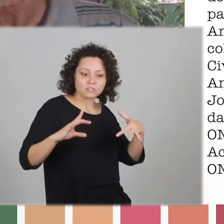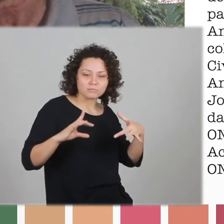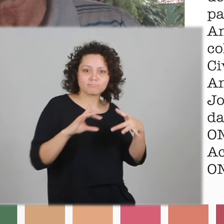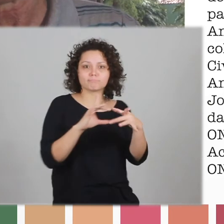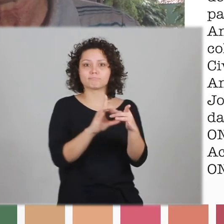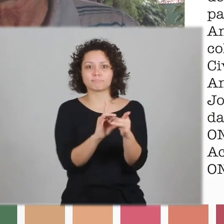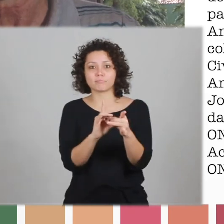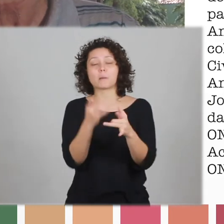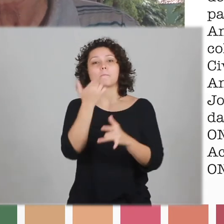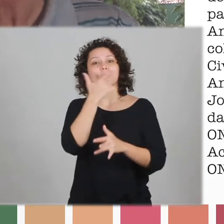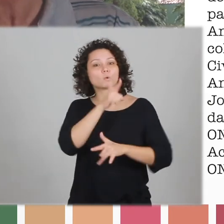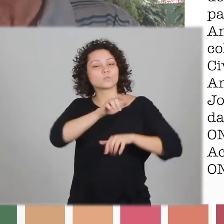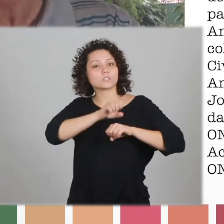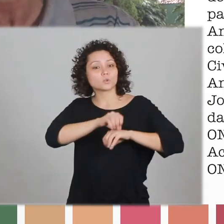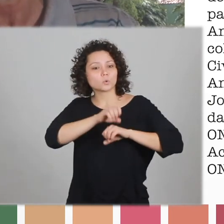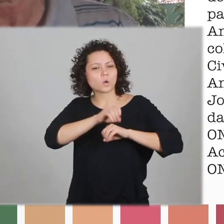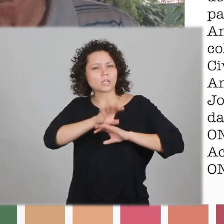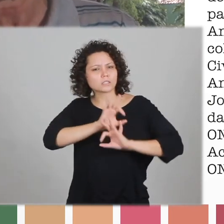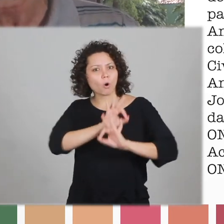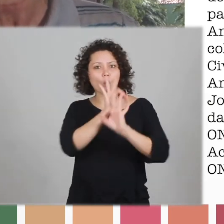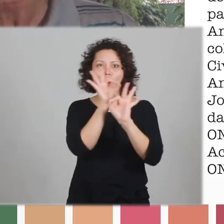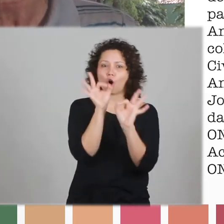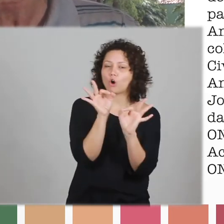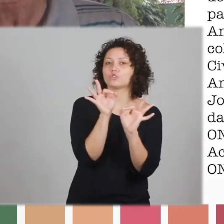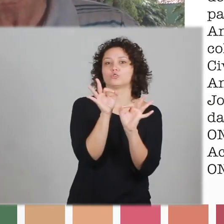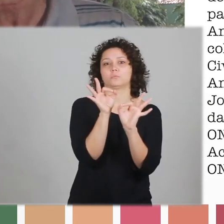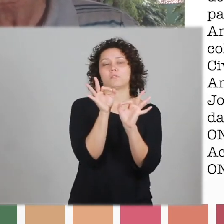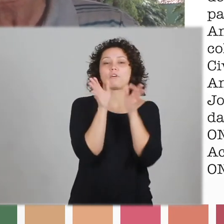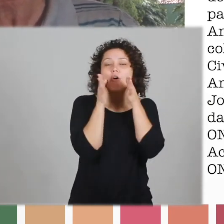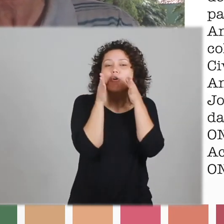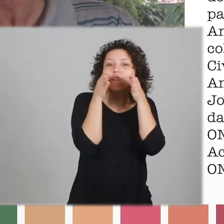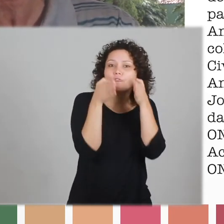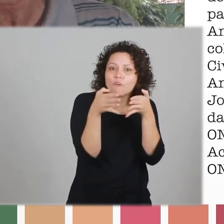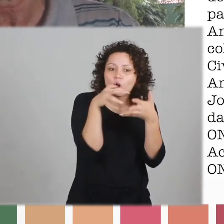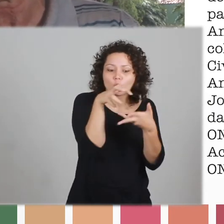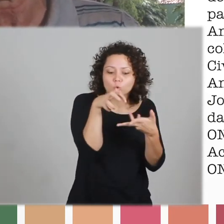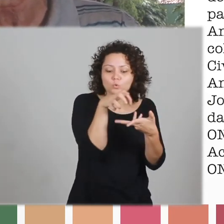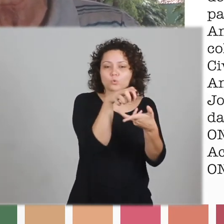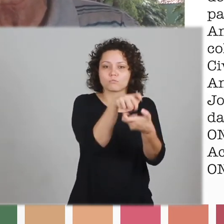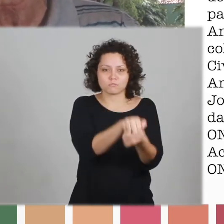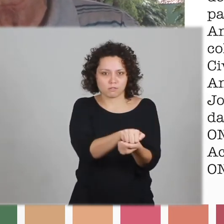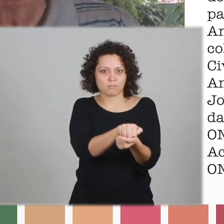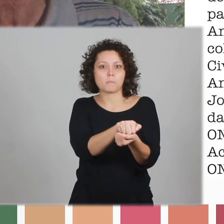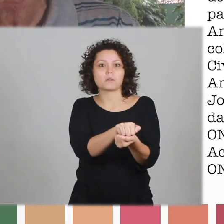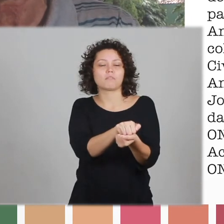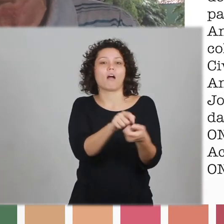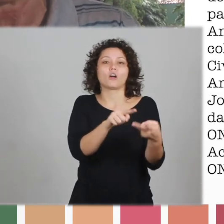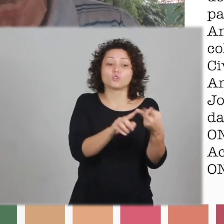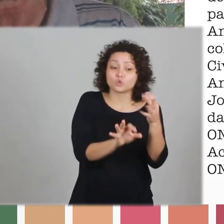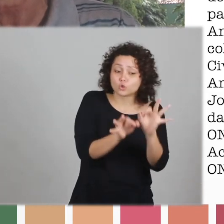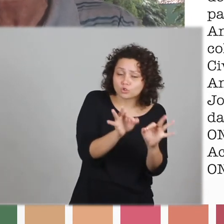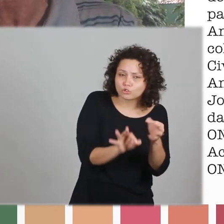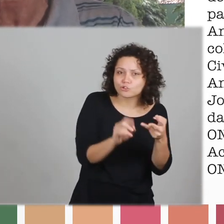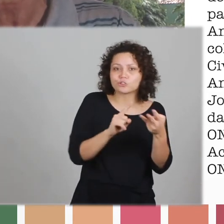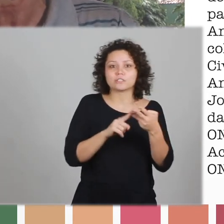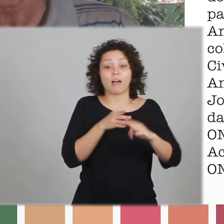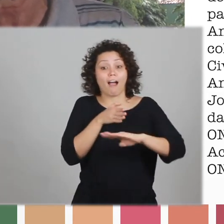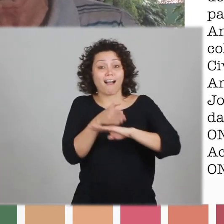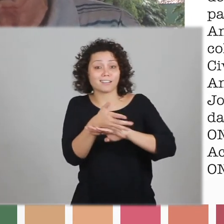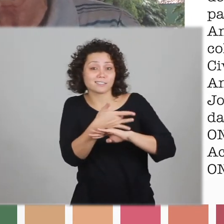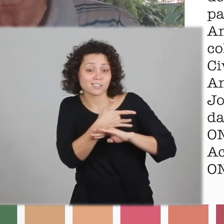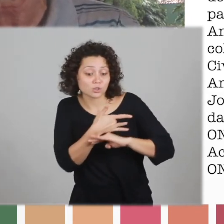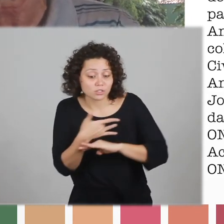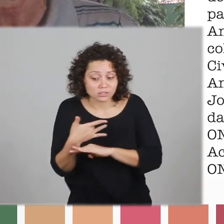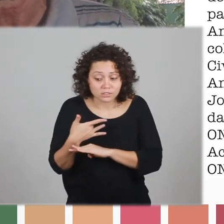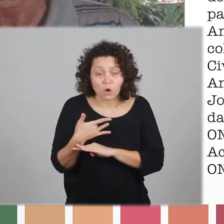uma educação boa, uma educação voltada à sustentabilidade, de uma educação voltada à justiça, o acesso à saúde compatível